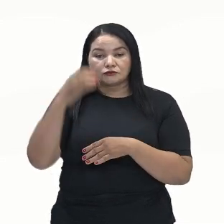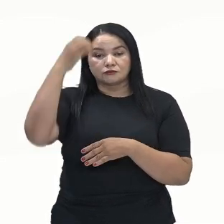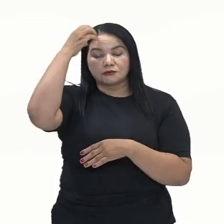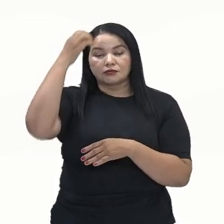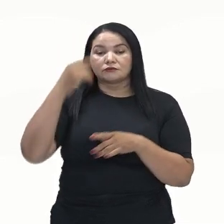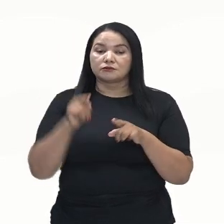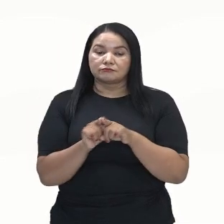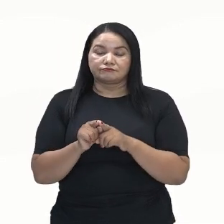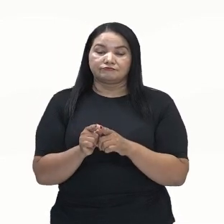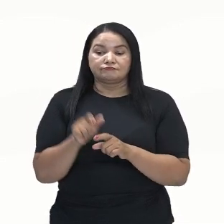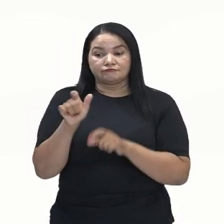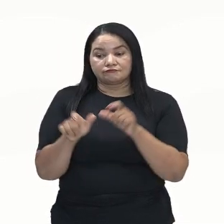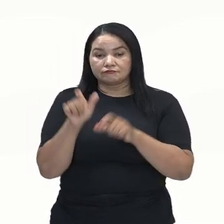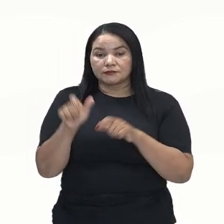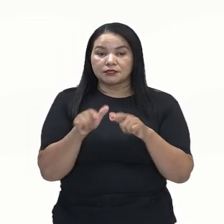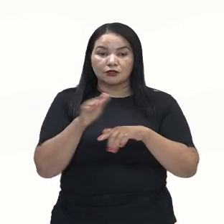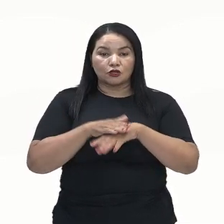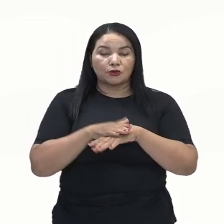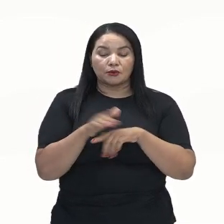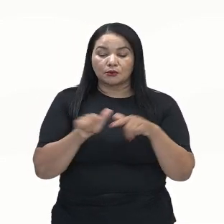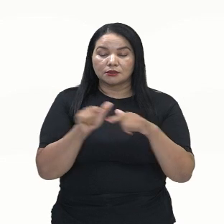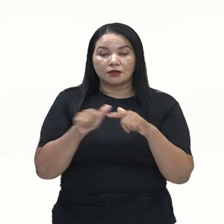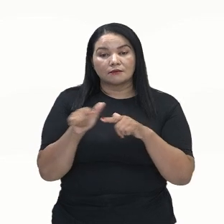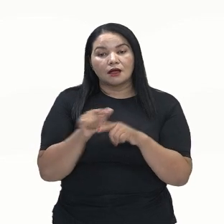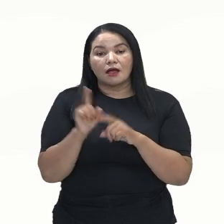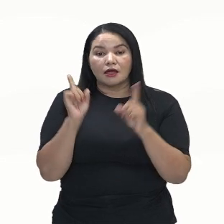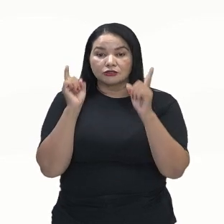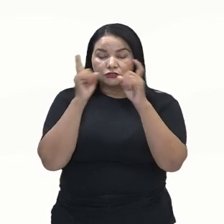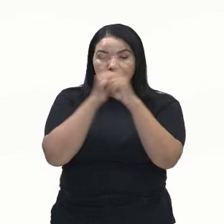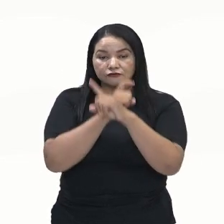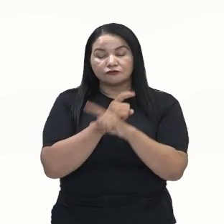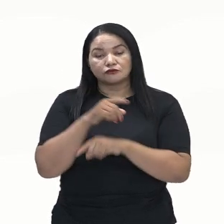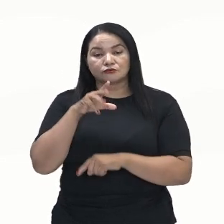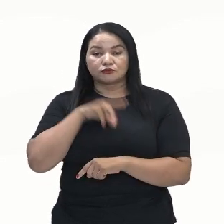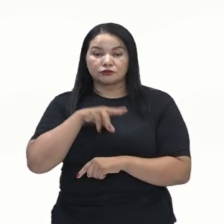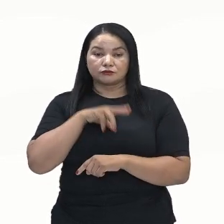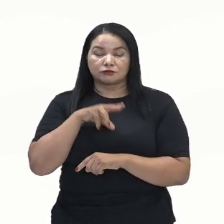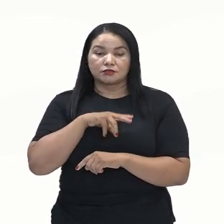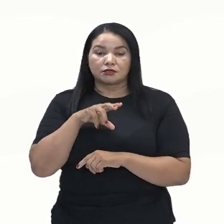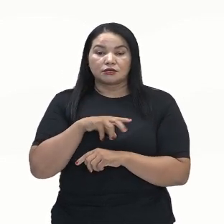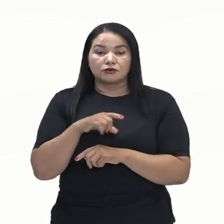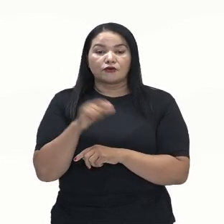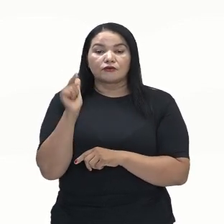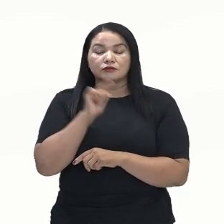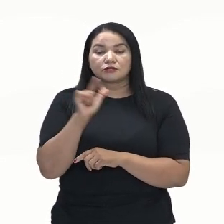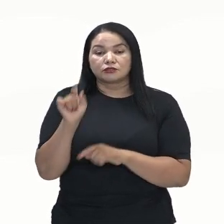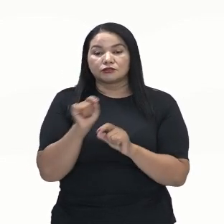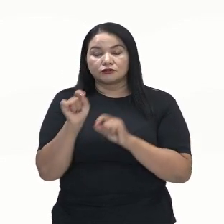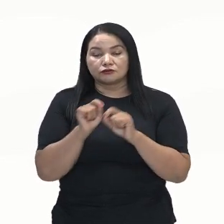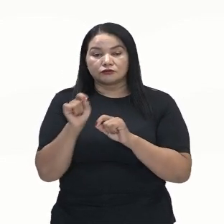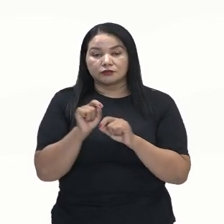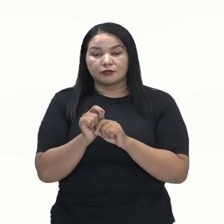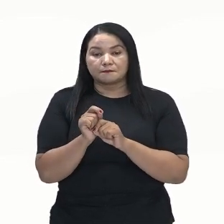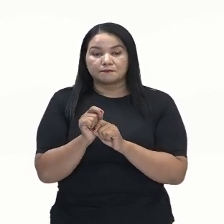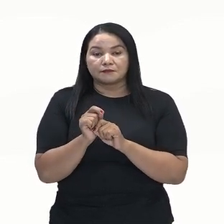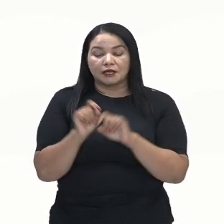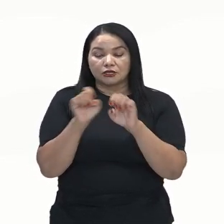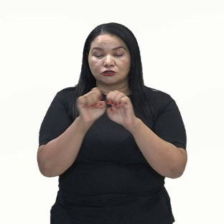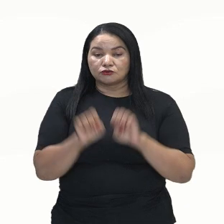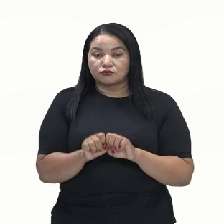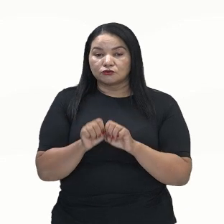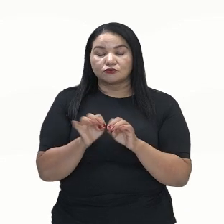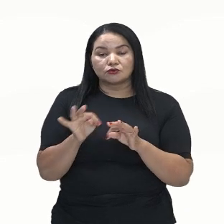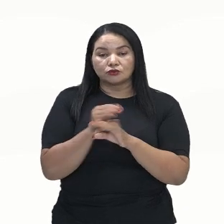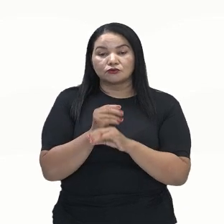essa mão de obra, seria muito difícil que os portugueses conseguissem manter toda essa estrutura. Então,